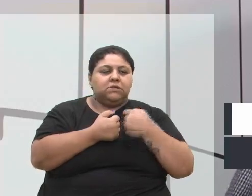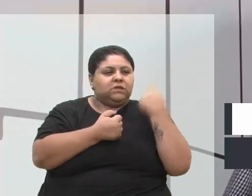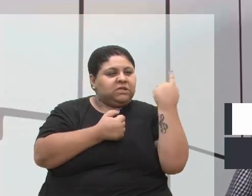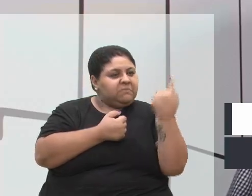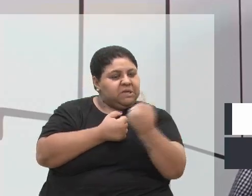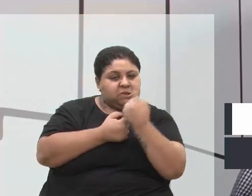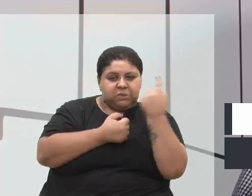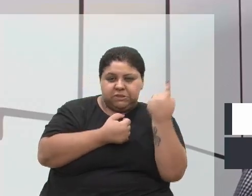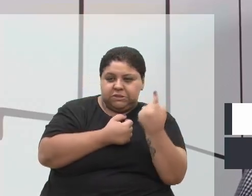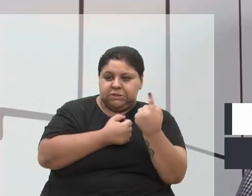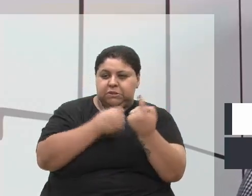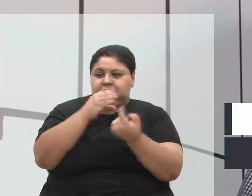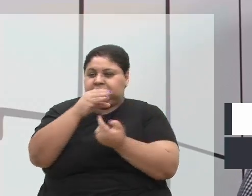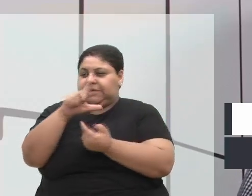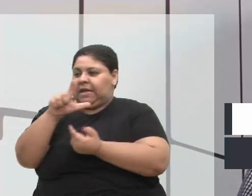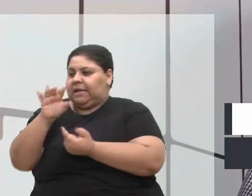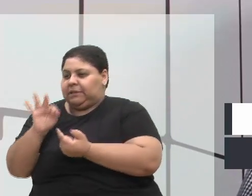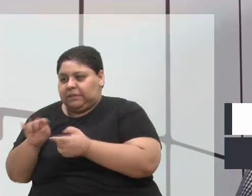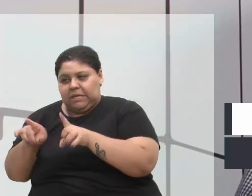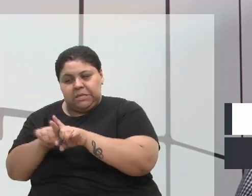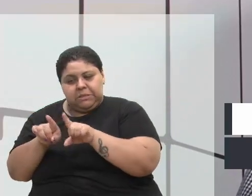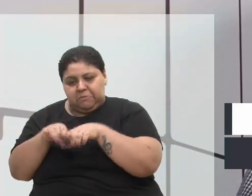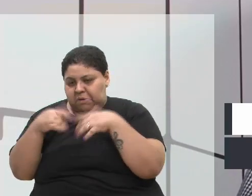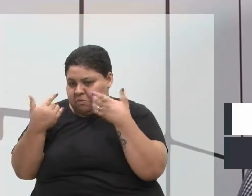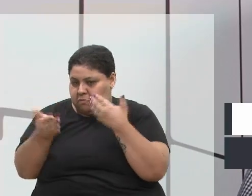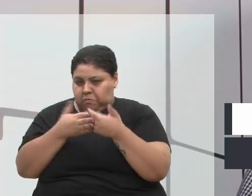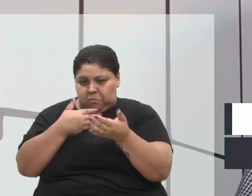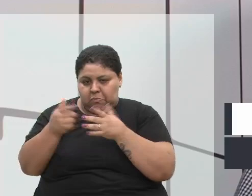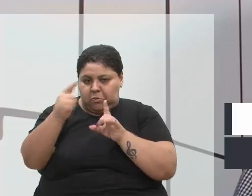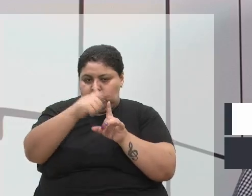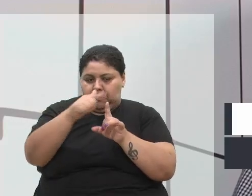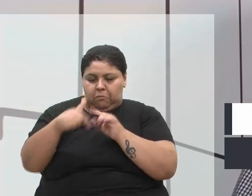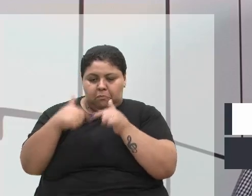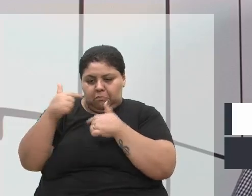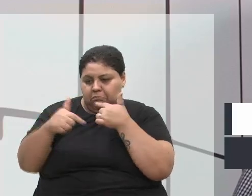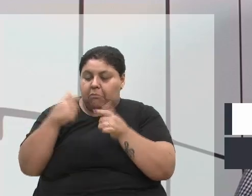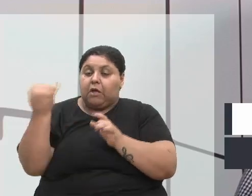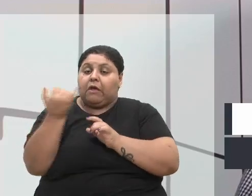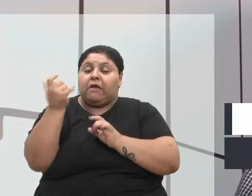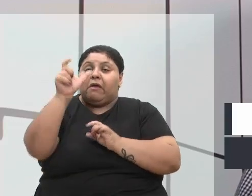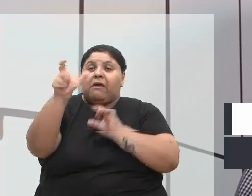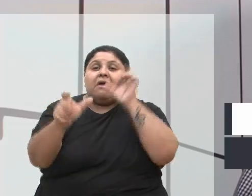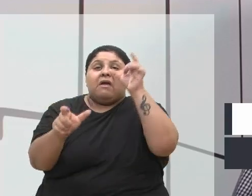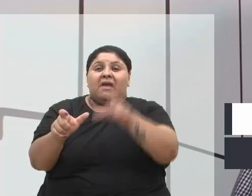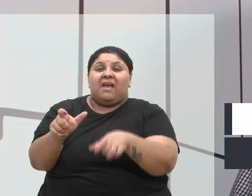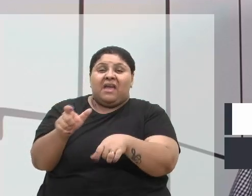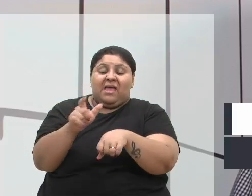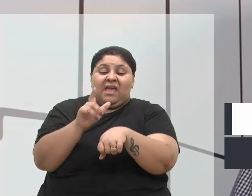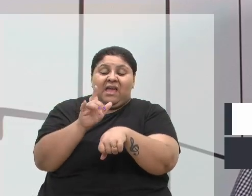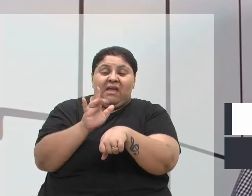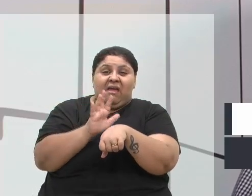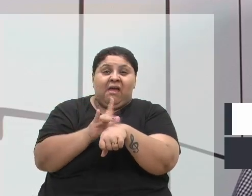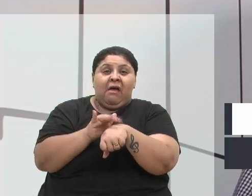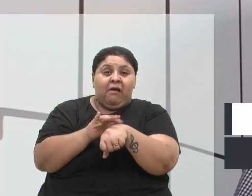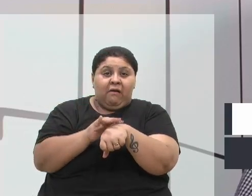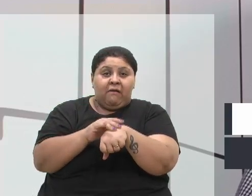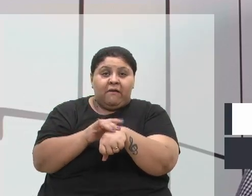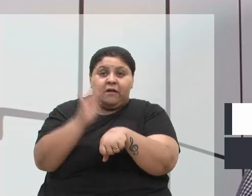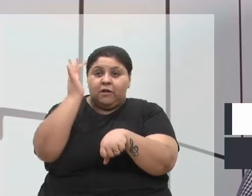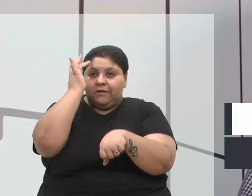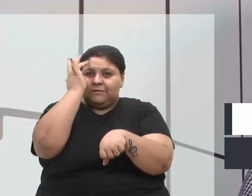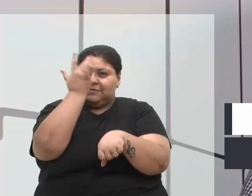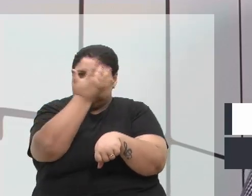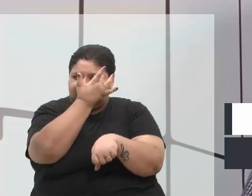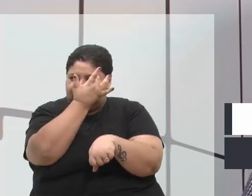trabalhadores carteira assinada, né? Porque é importante isso, porque as pessoas, a doença mental, a doença